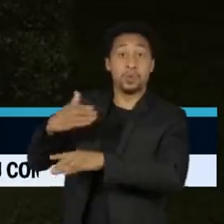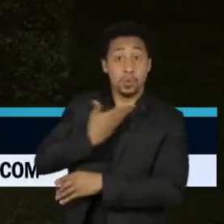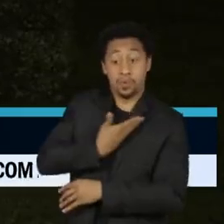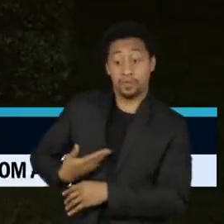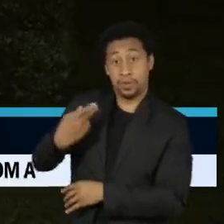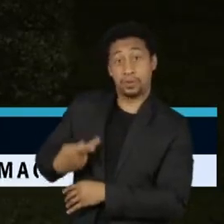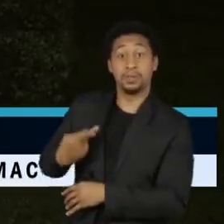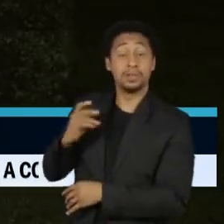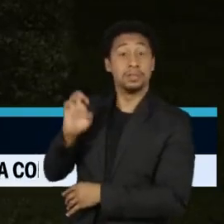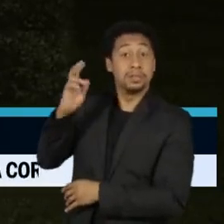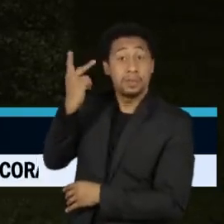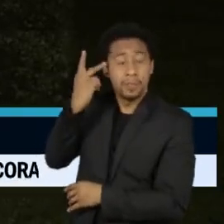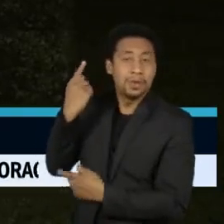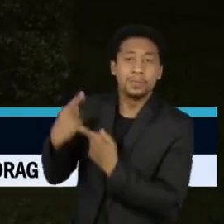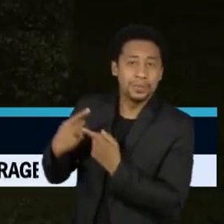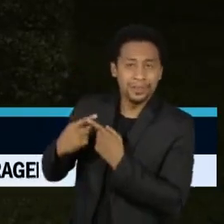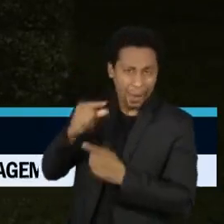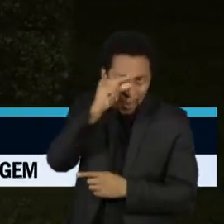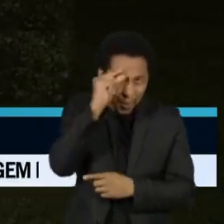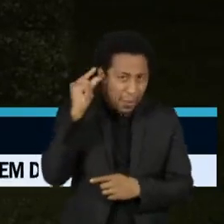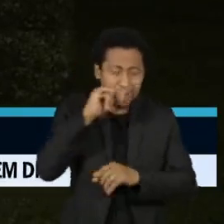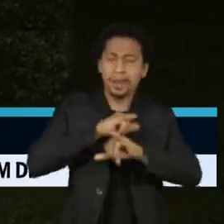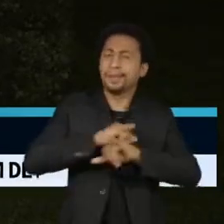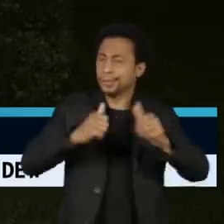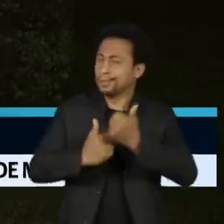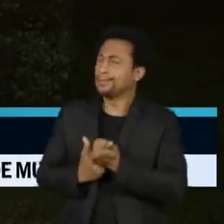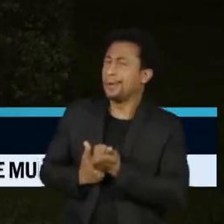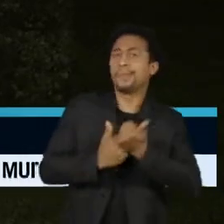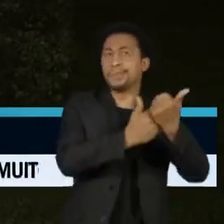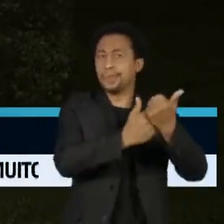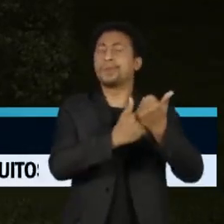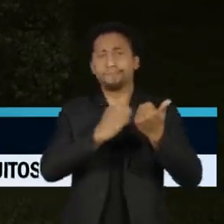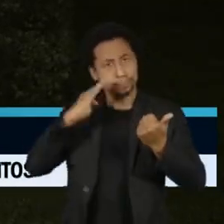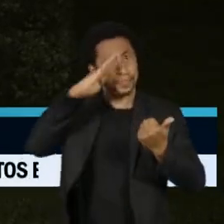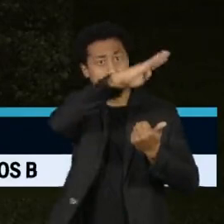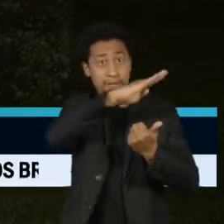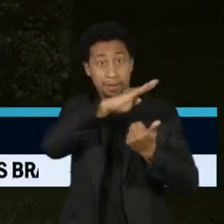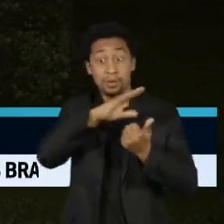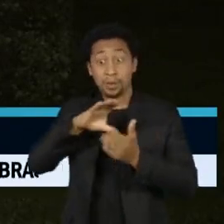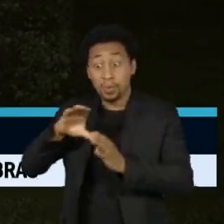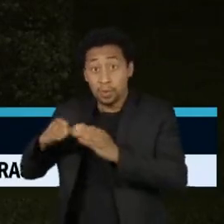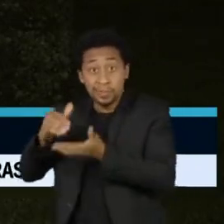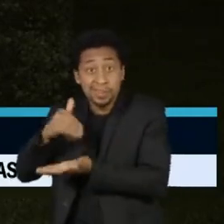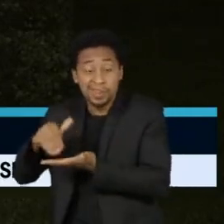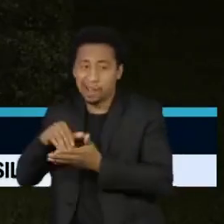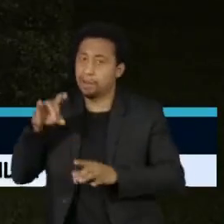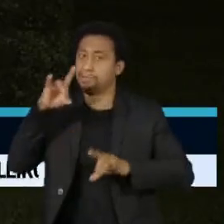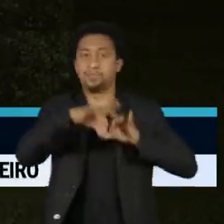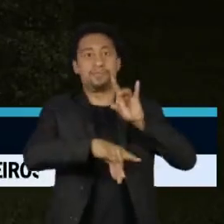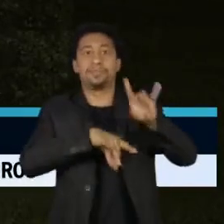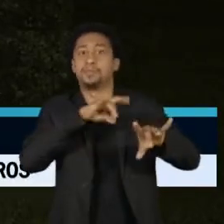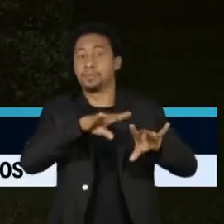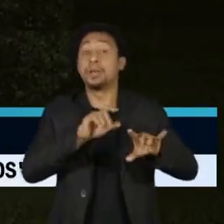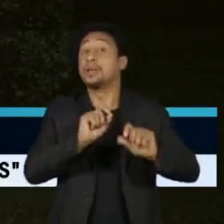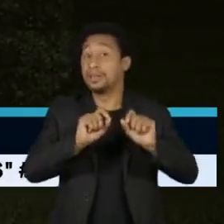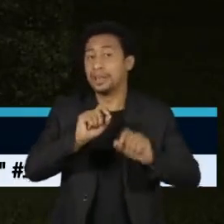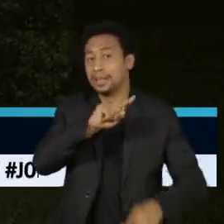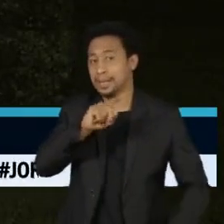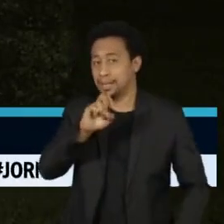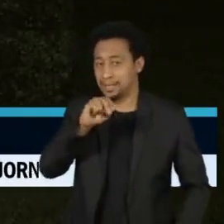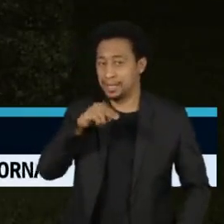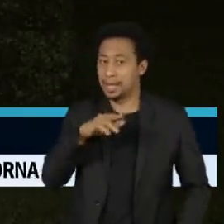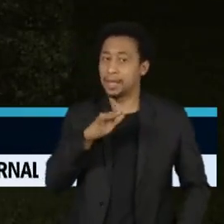governador Rodrigo Garcia, do PSDB, anunciou apoio incondicional a Bolsonaro. Saíram das funções Zeina Latifi,